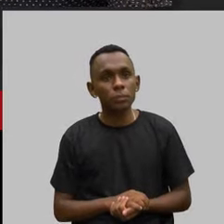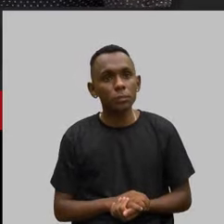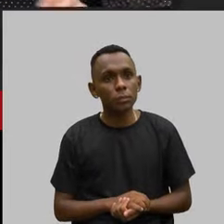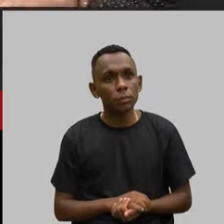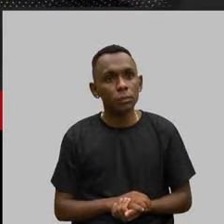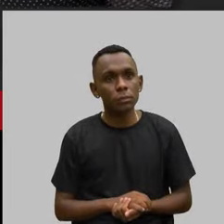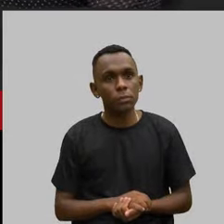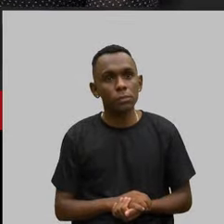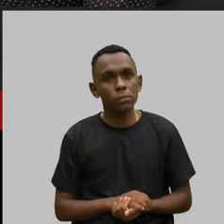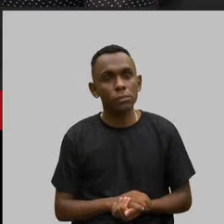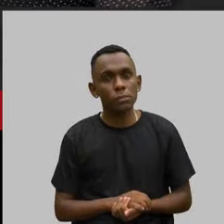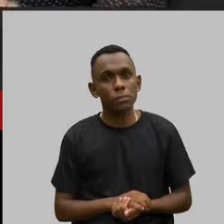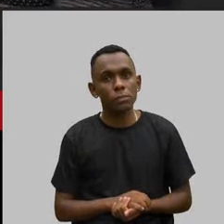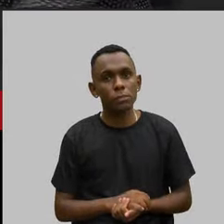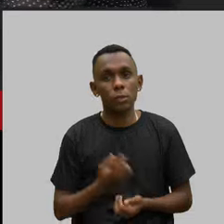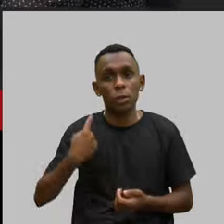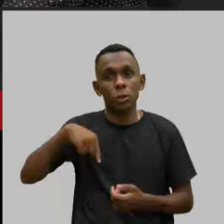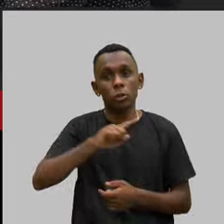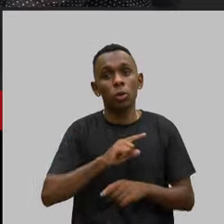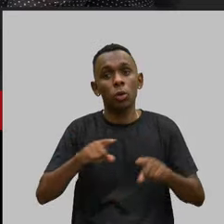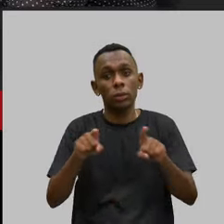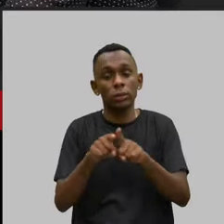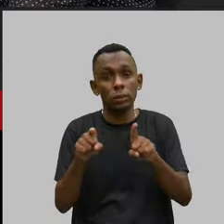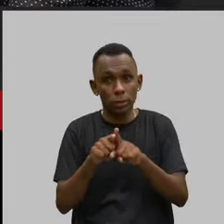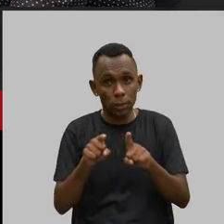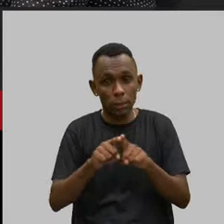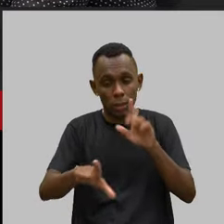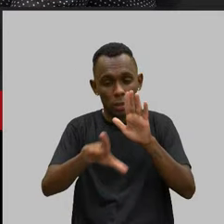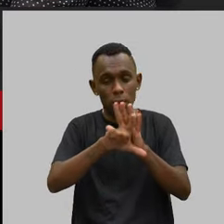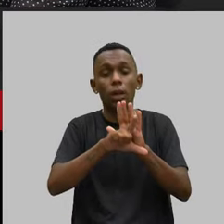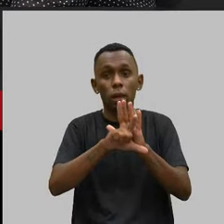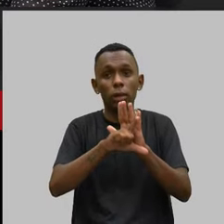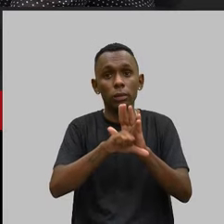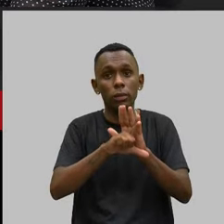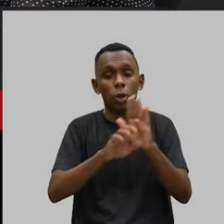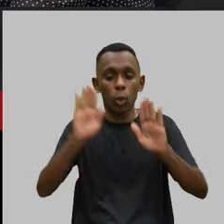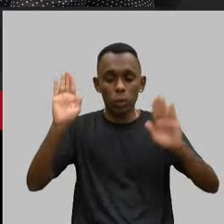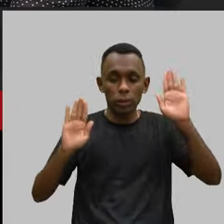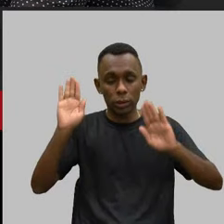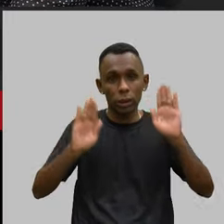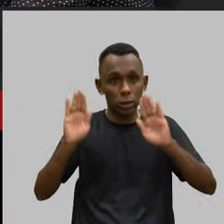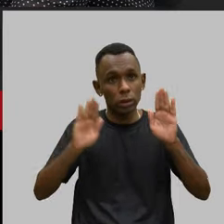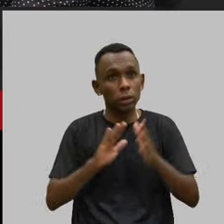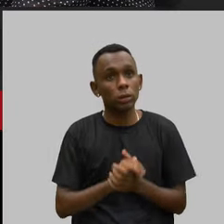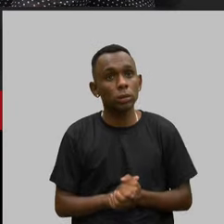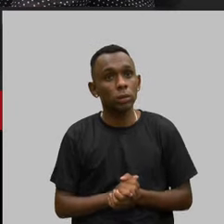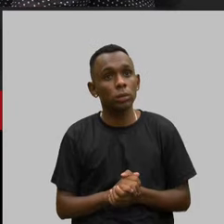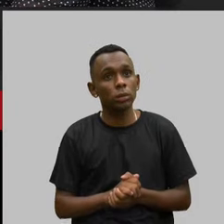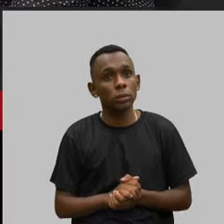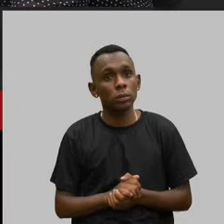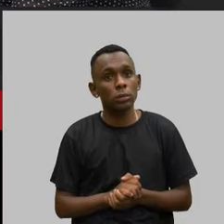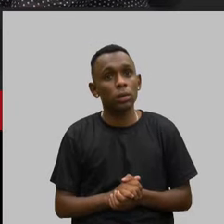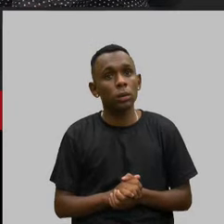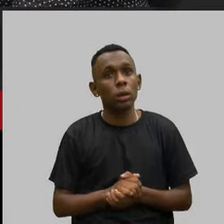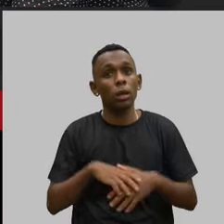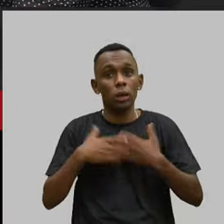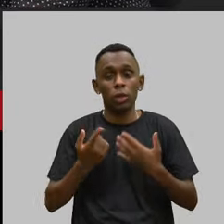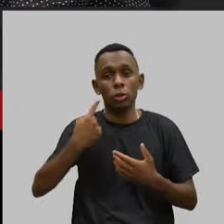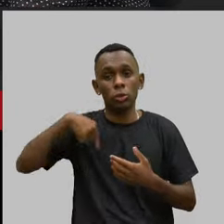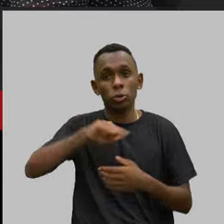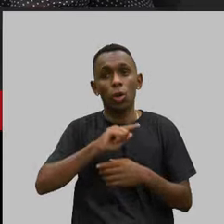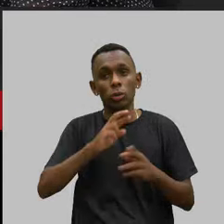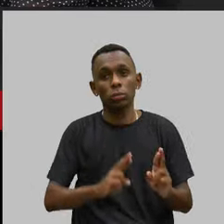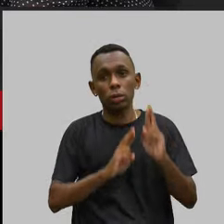público a gente teve também com a nova lei de licitações né a lei 14133 eh a cague fica à frente da